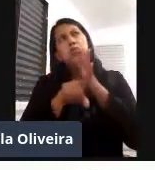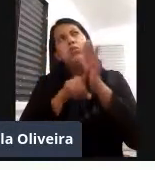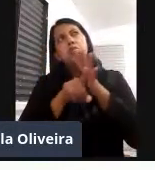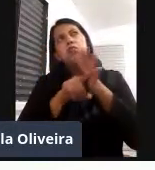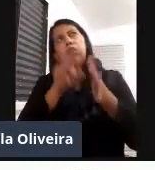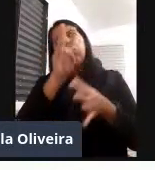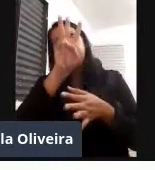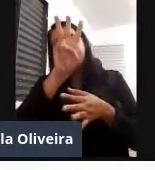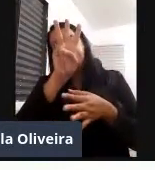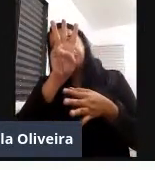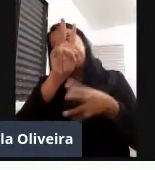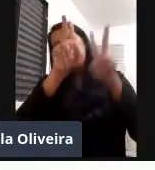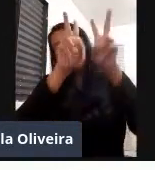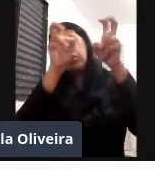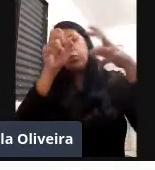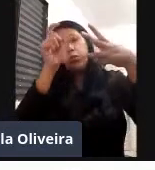mim.